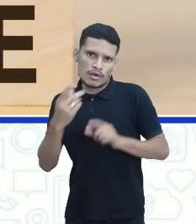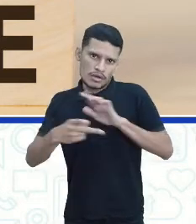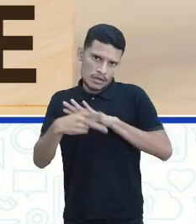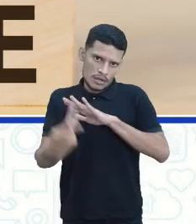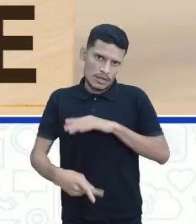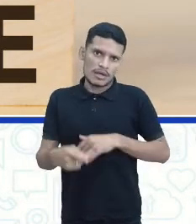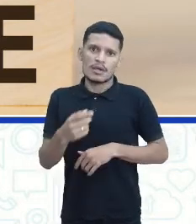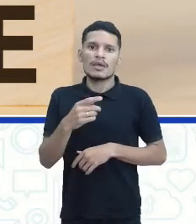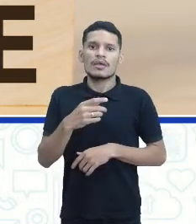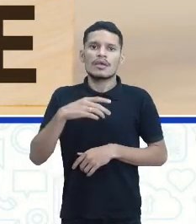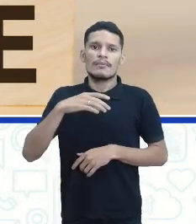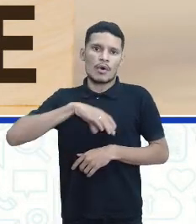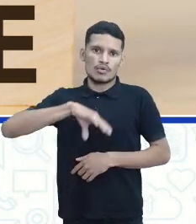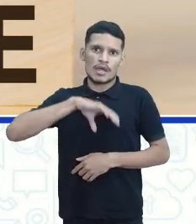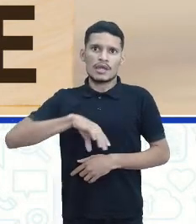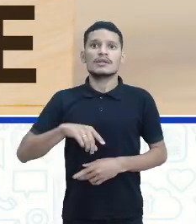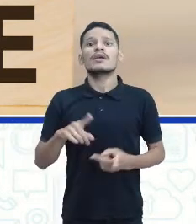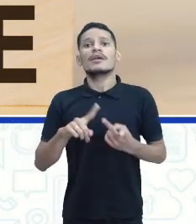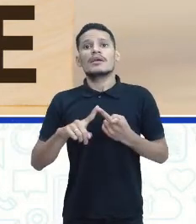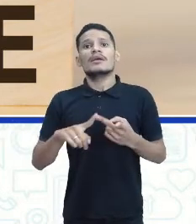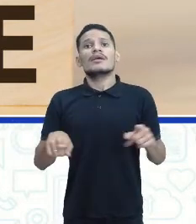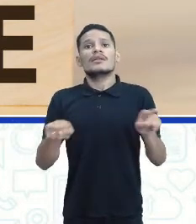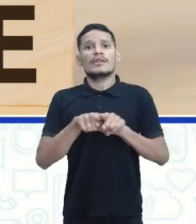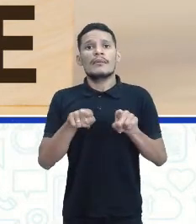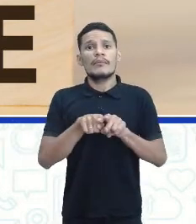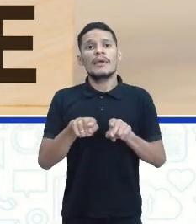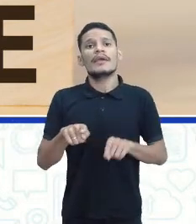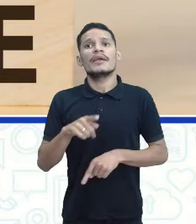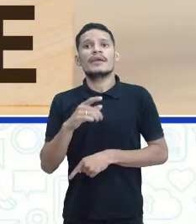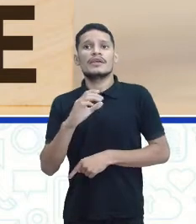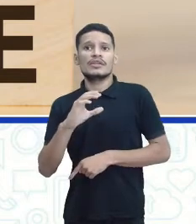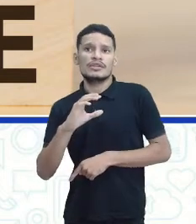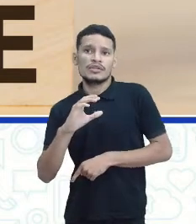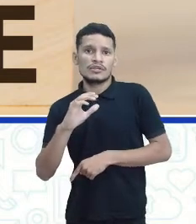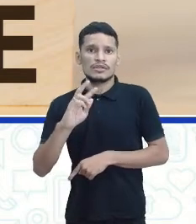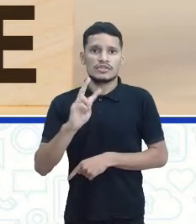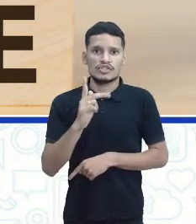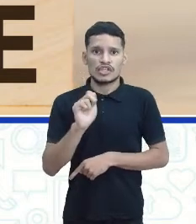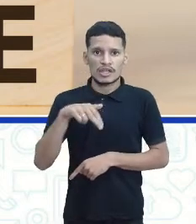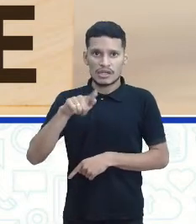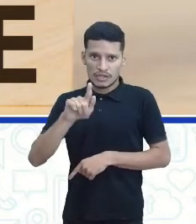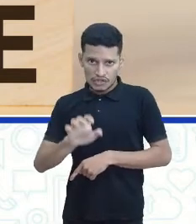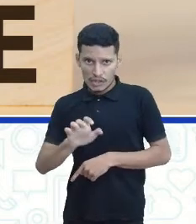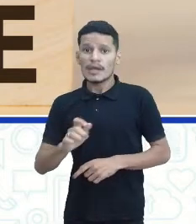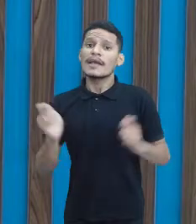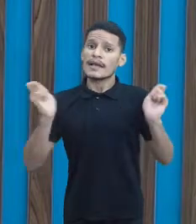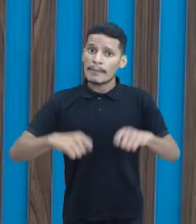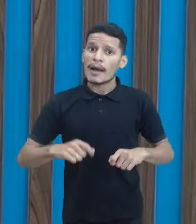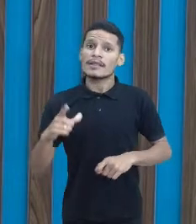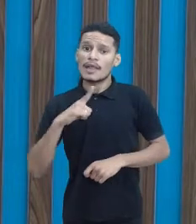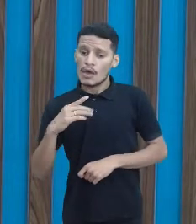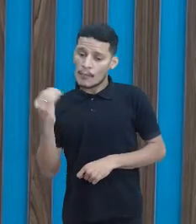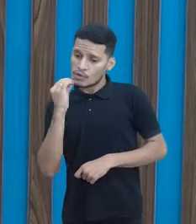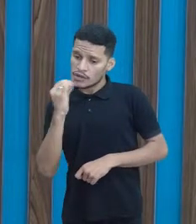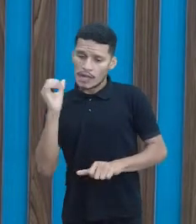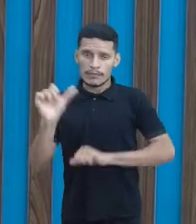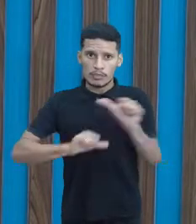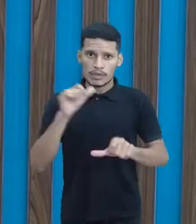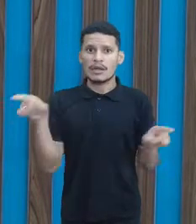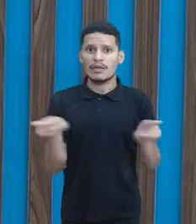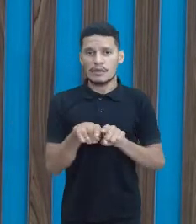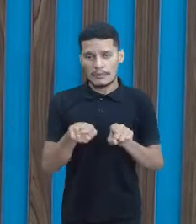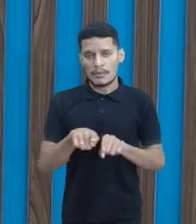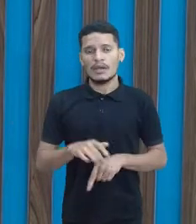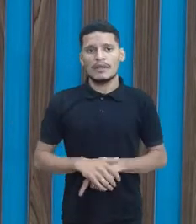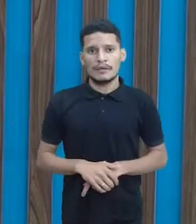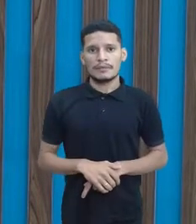com change, que é mudar. Então, quando você tem uma grande oportunidade, você também está tendo uma grande oportunidade de mudança também. Pois